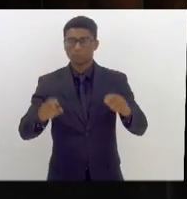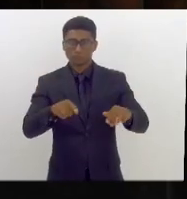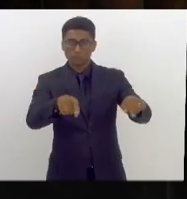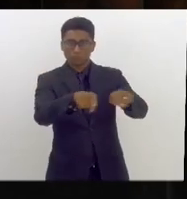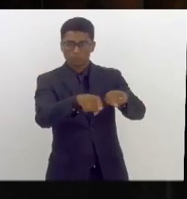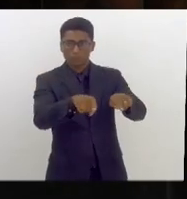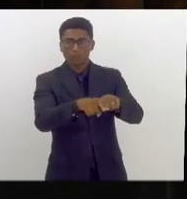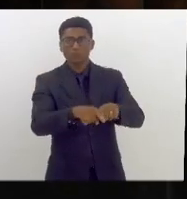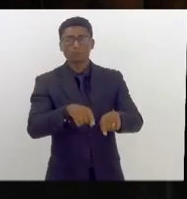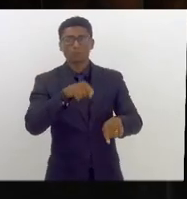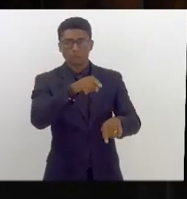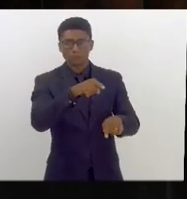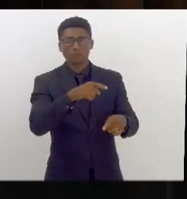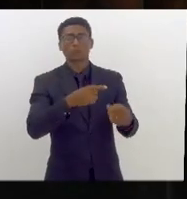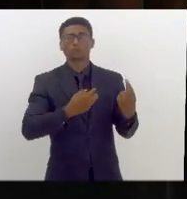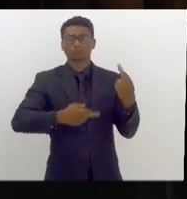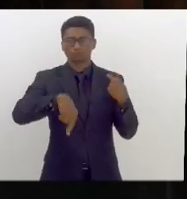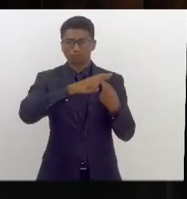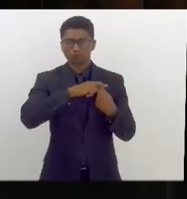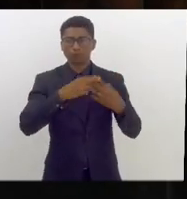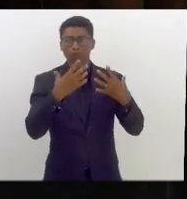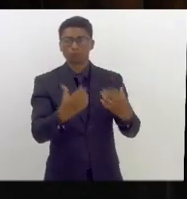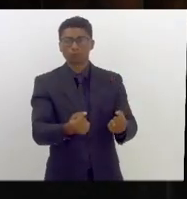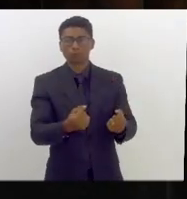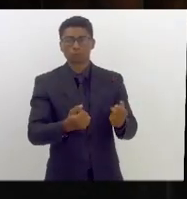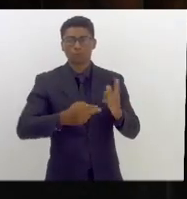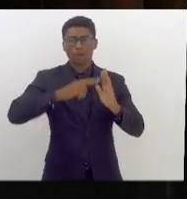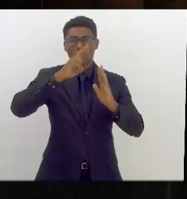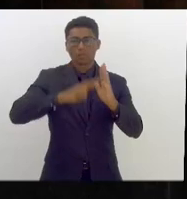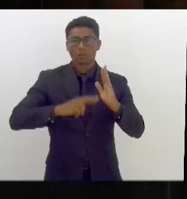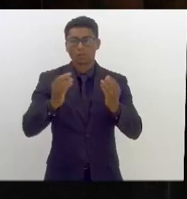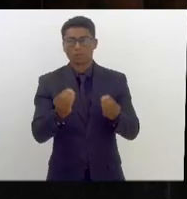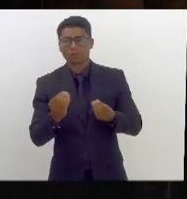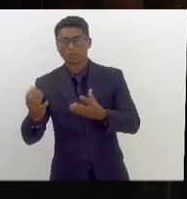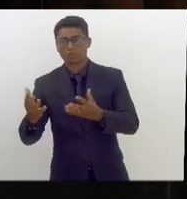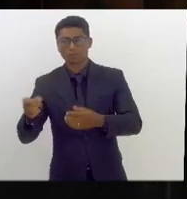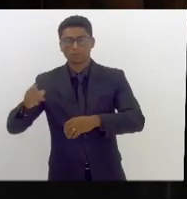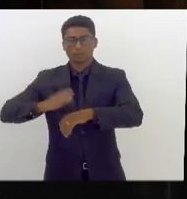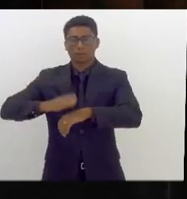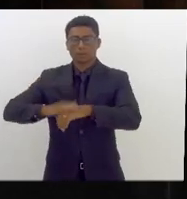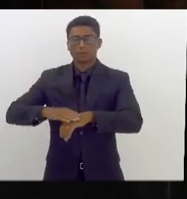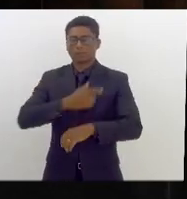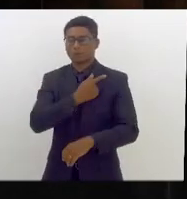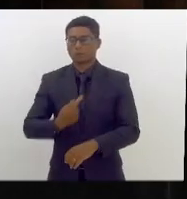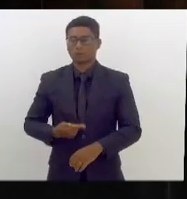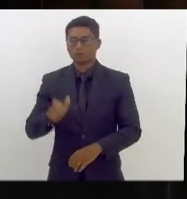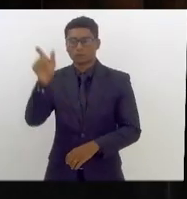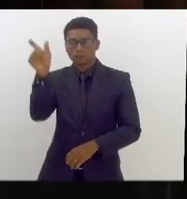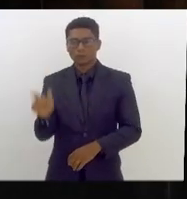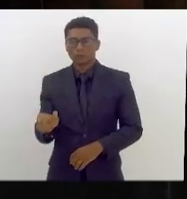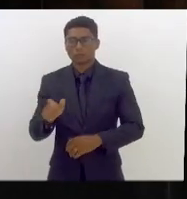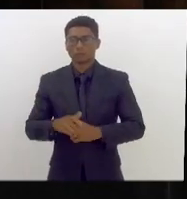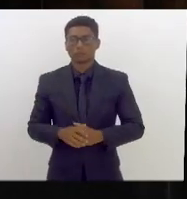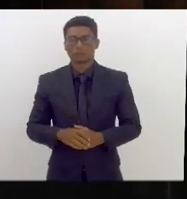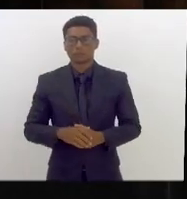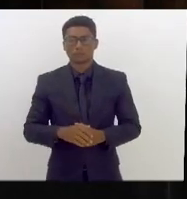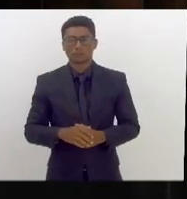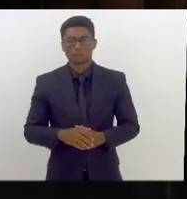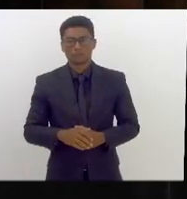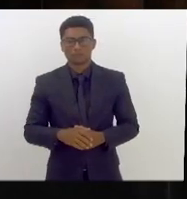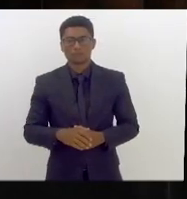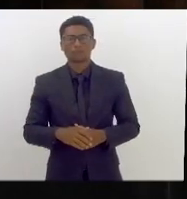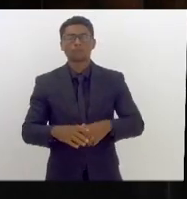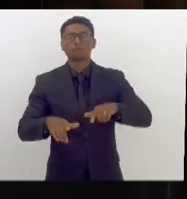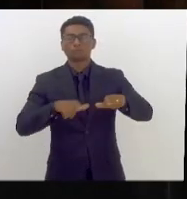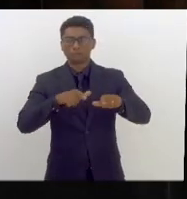comprometa com o envio desse relatório diretamente em mãos do governador. Passado, né, o elogioso